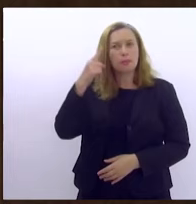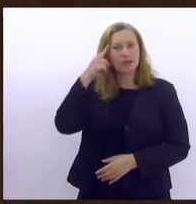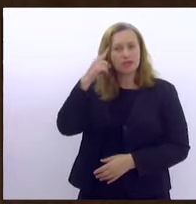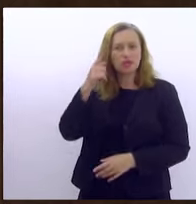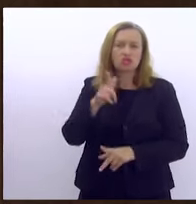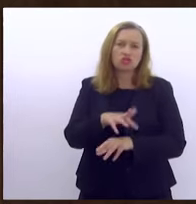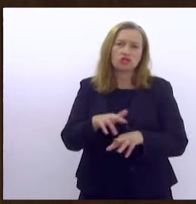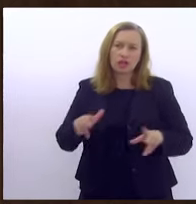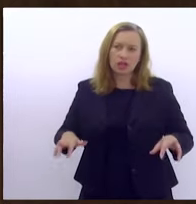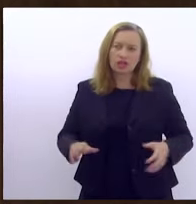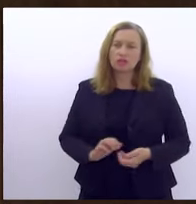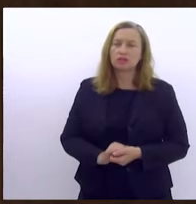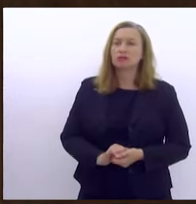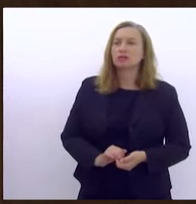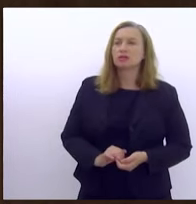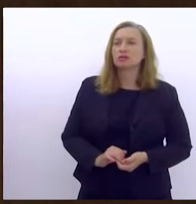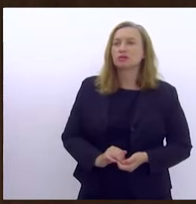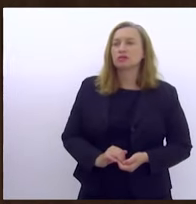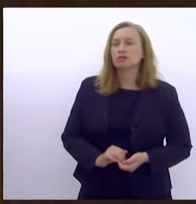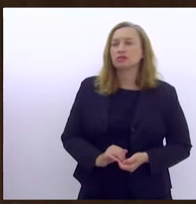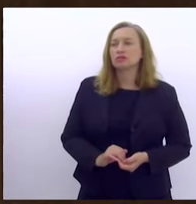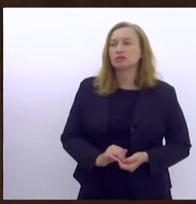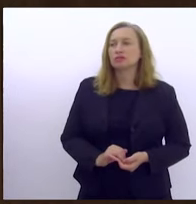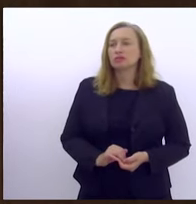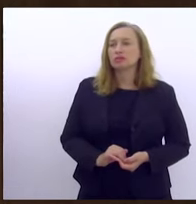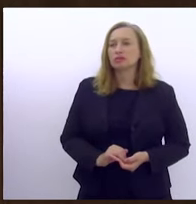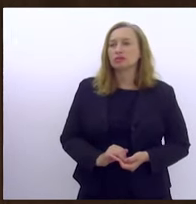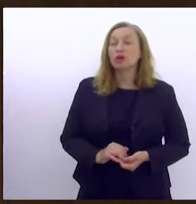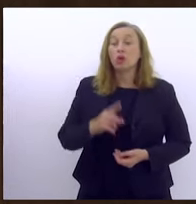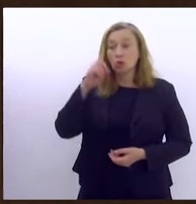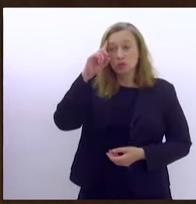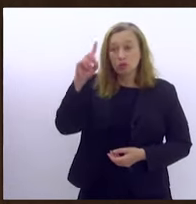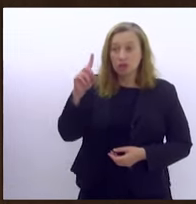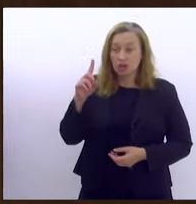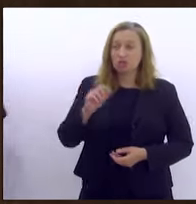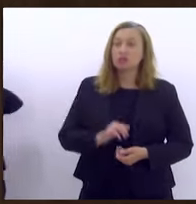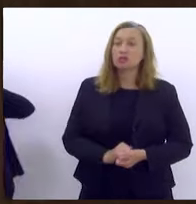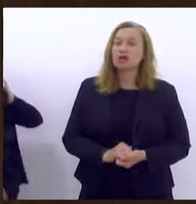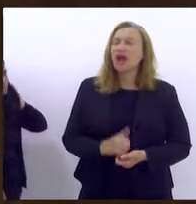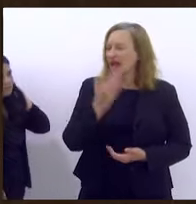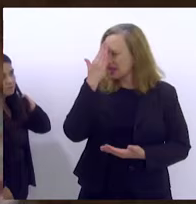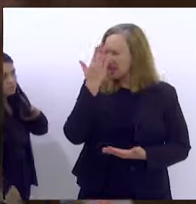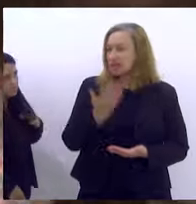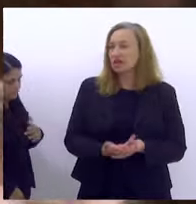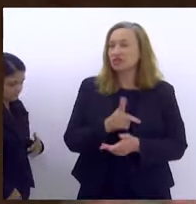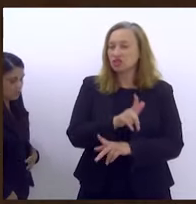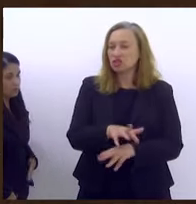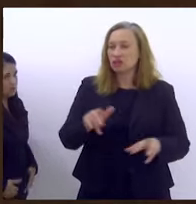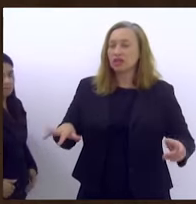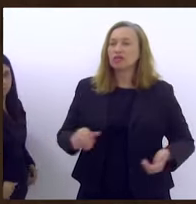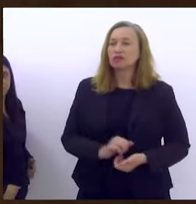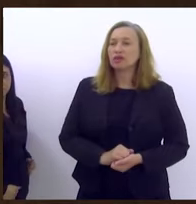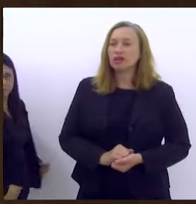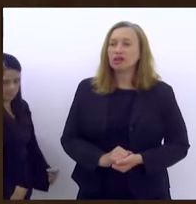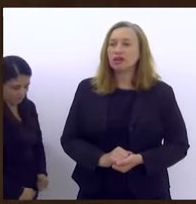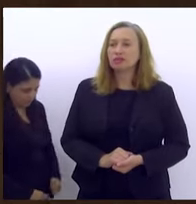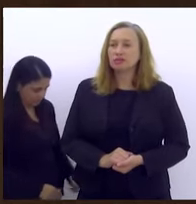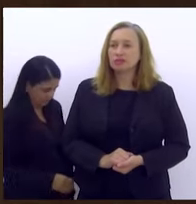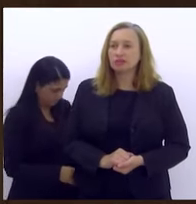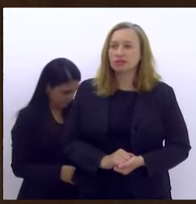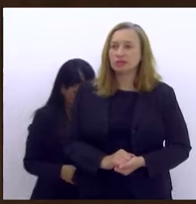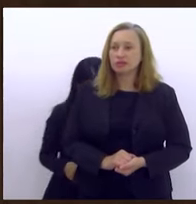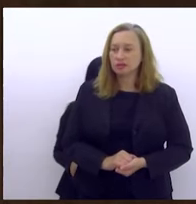diferentes sobre o mesmo Deus. Nós acreditávamos de forma diferente, eu estou falando isso porque